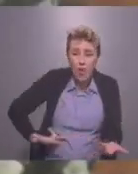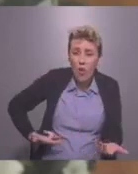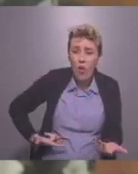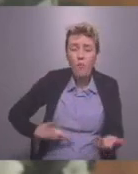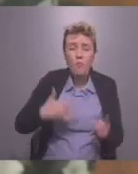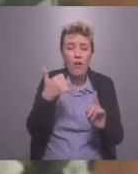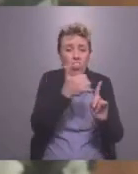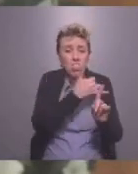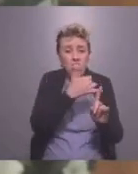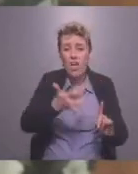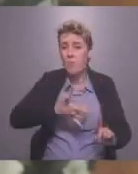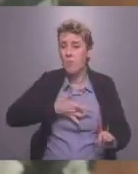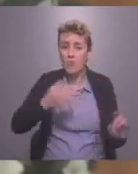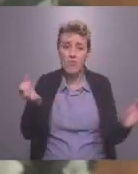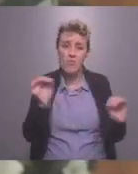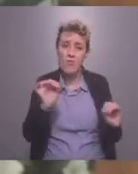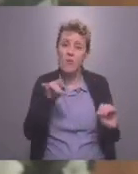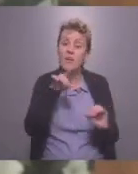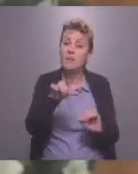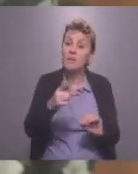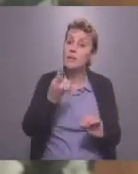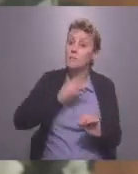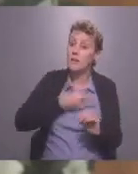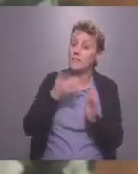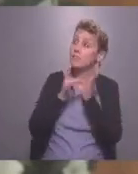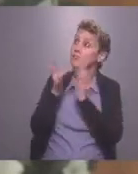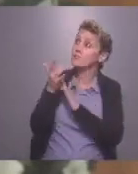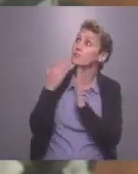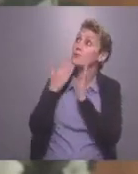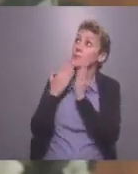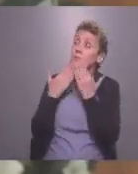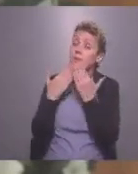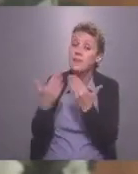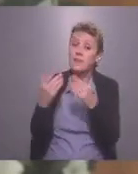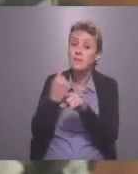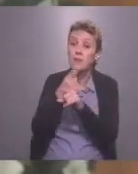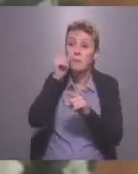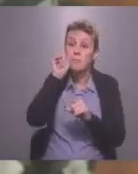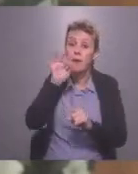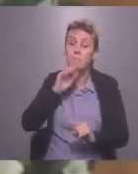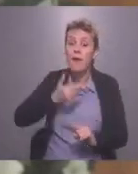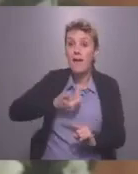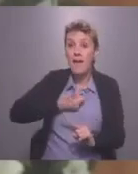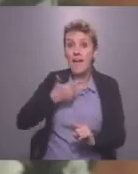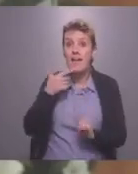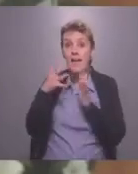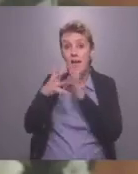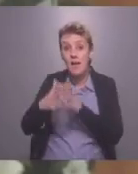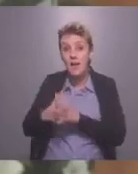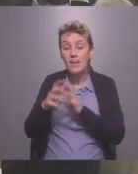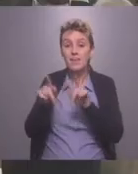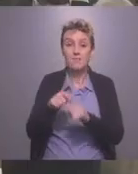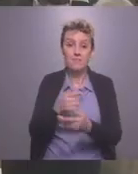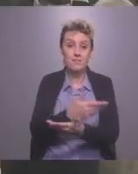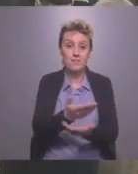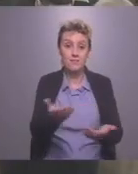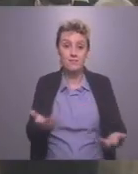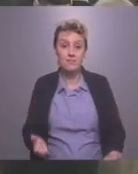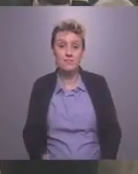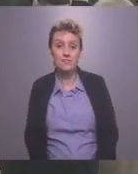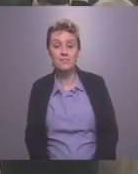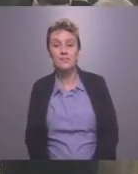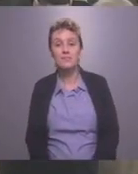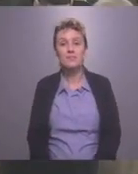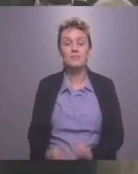sem amor, e dei graças a Jesus pelos pais que têm. Oremos, irmãos.